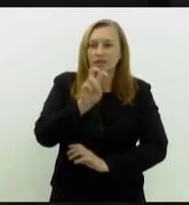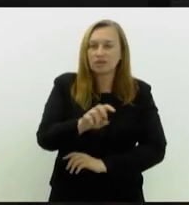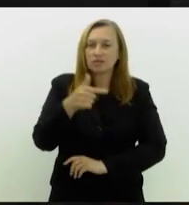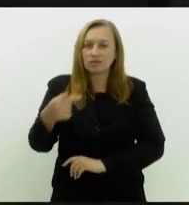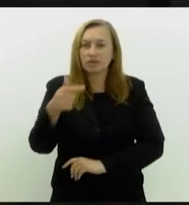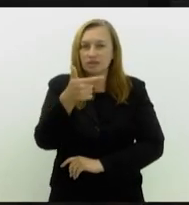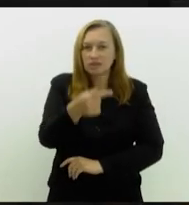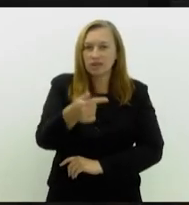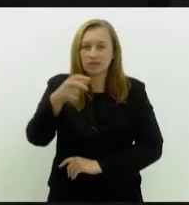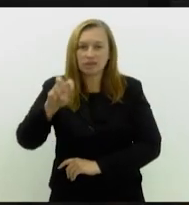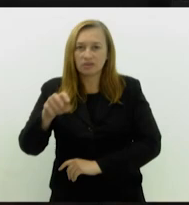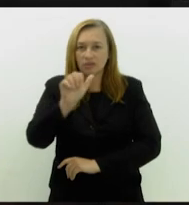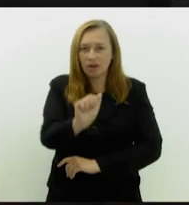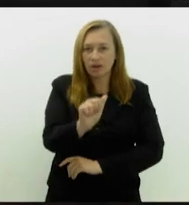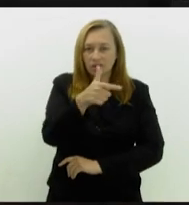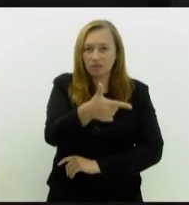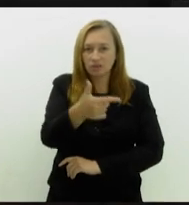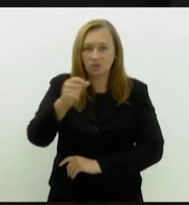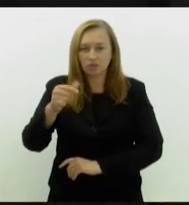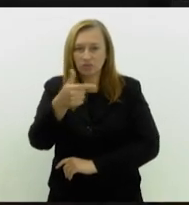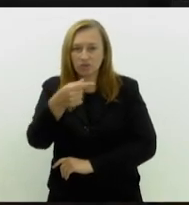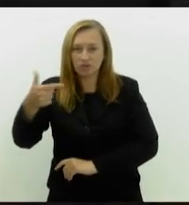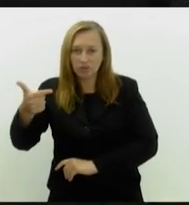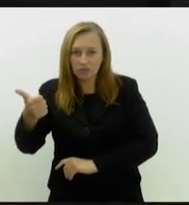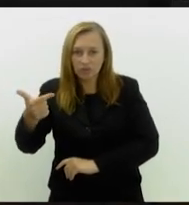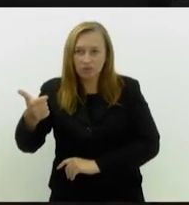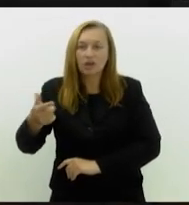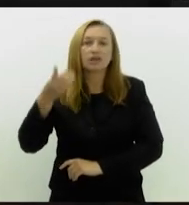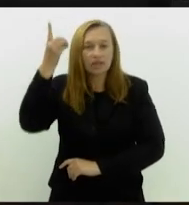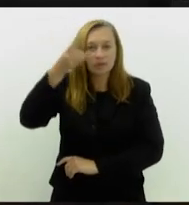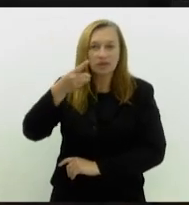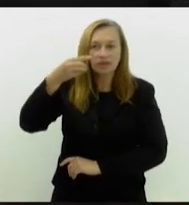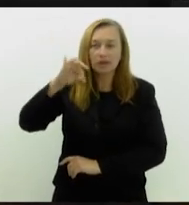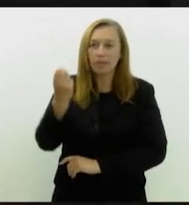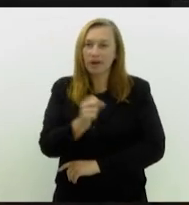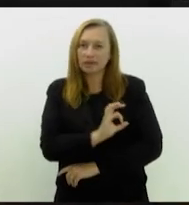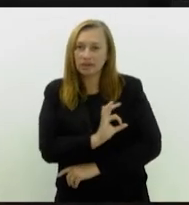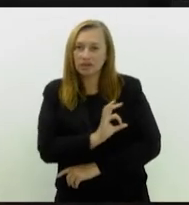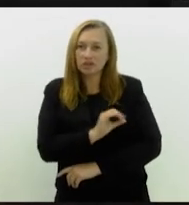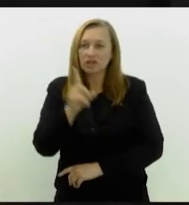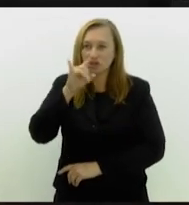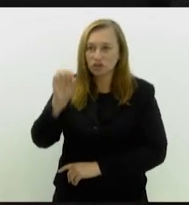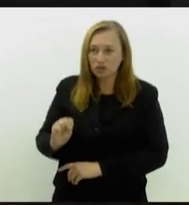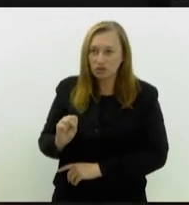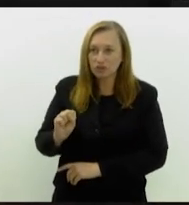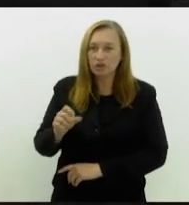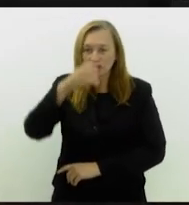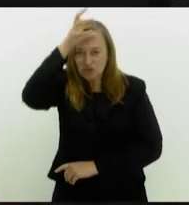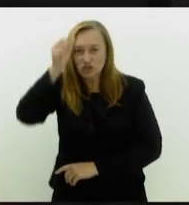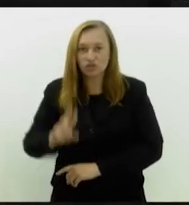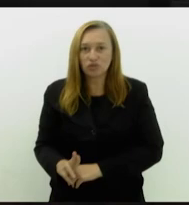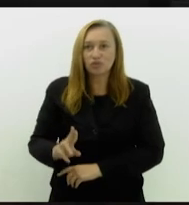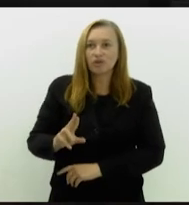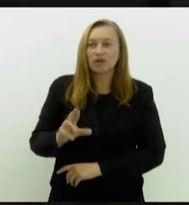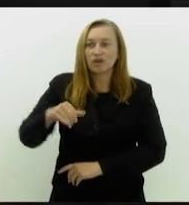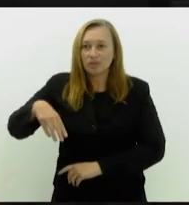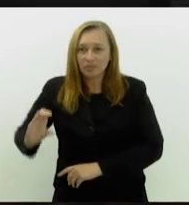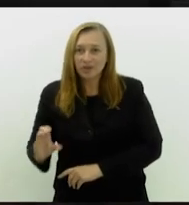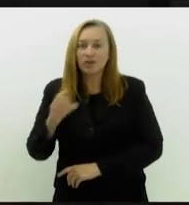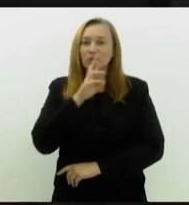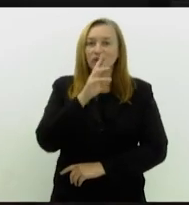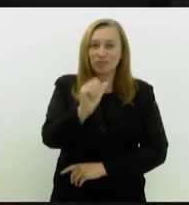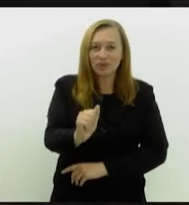5775 a de 2022 de autoria deputada Marta Rocha Dionísio Lins tiju Carlos min Rodrigo